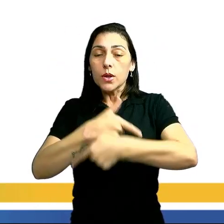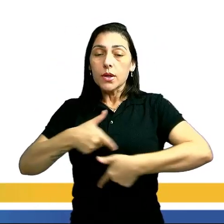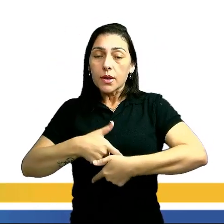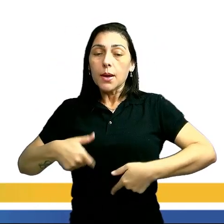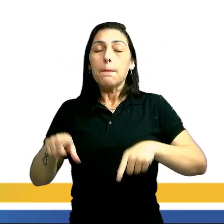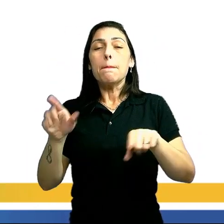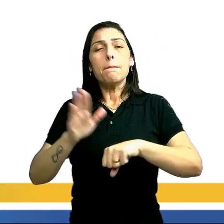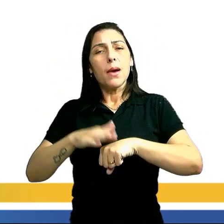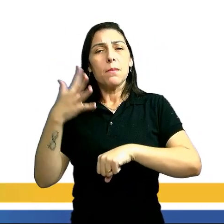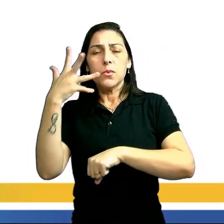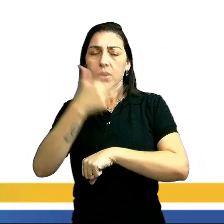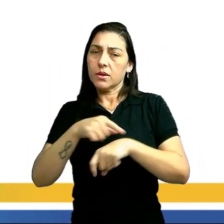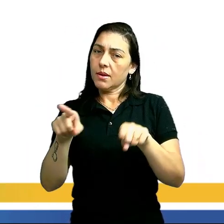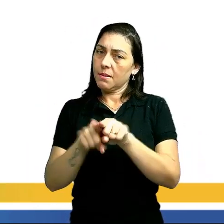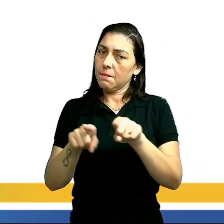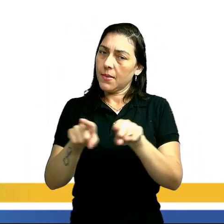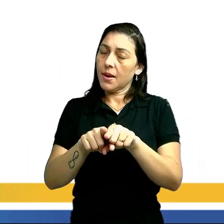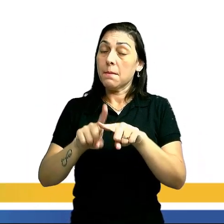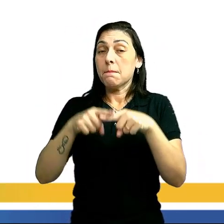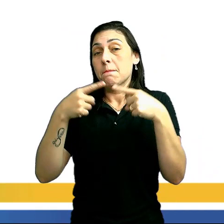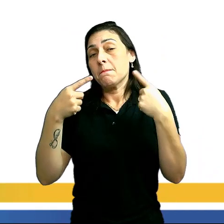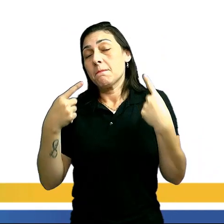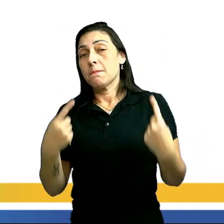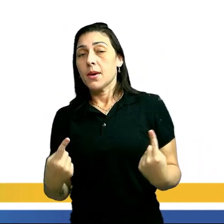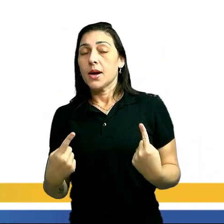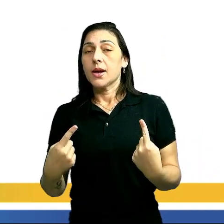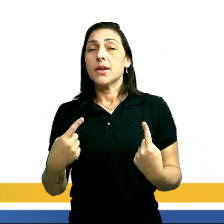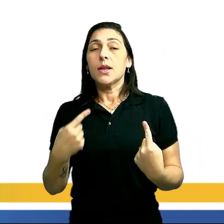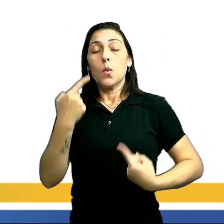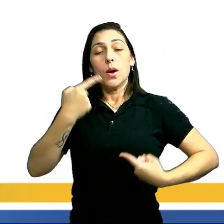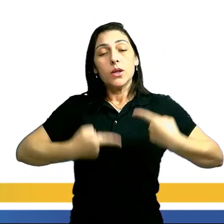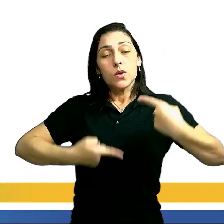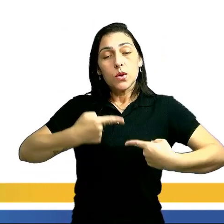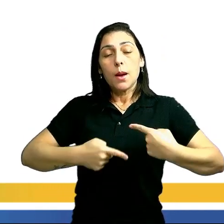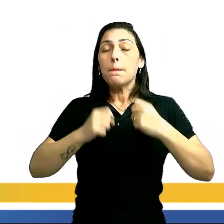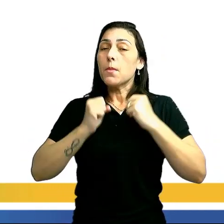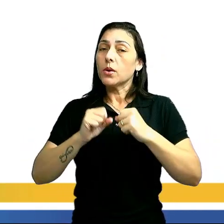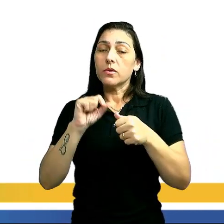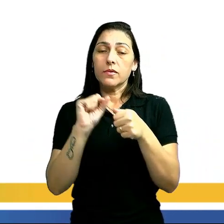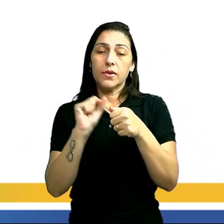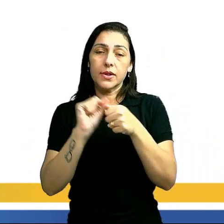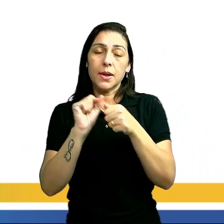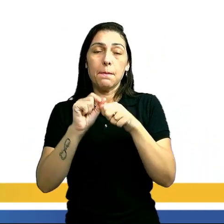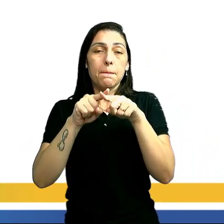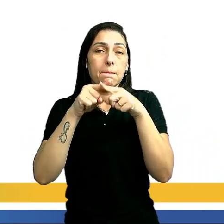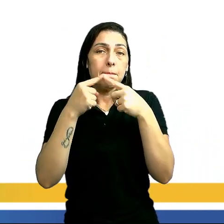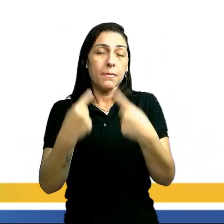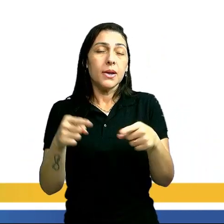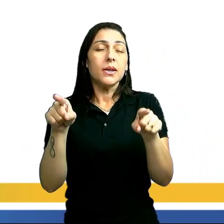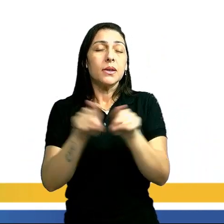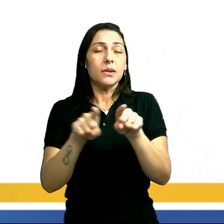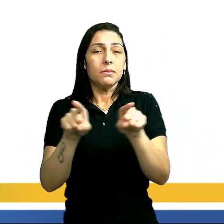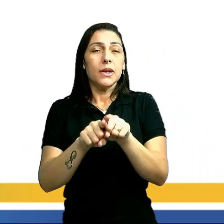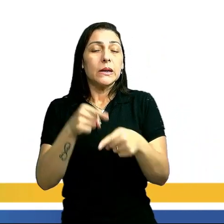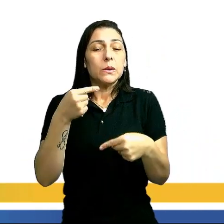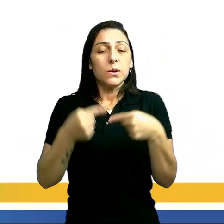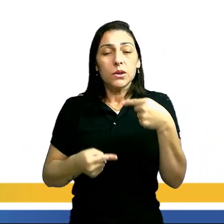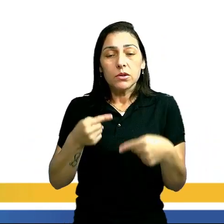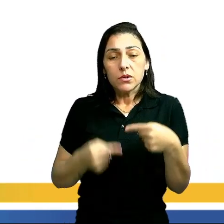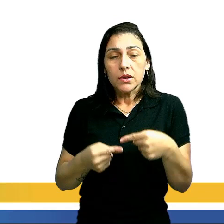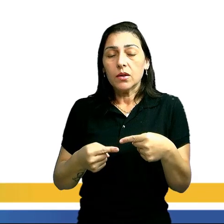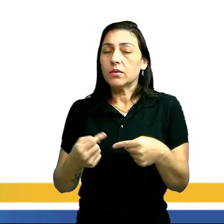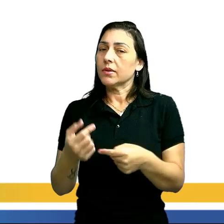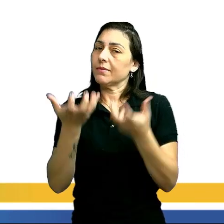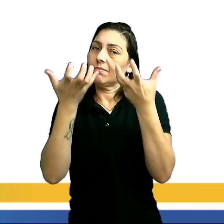siberiano ou vice-versa. De qualquer modo, é uma discussão que se pode fazer, mas mesmo traçando essa discussão,